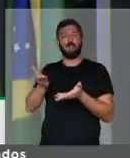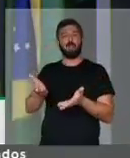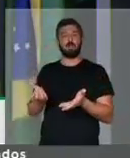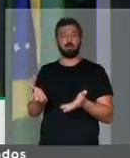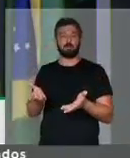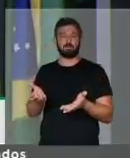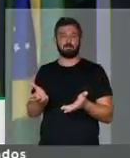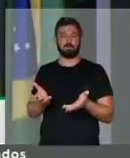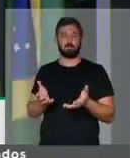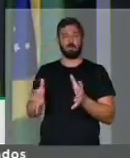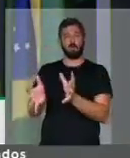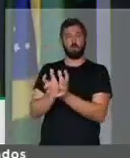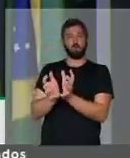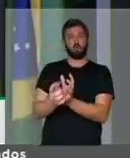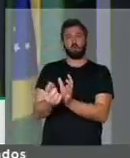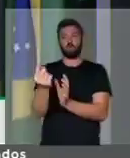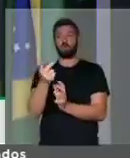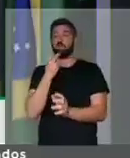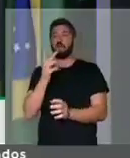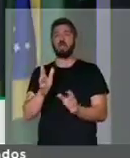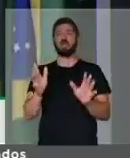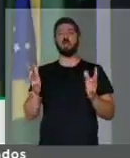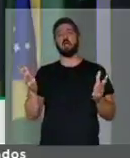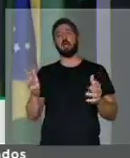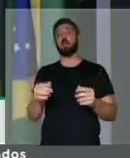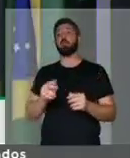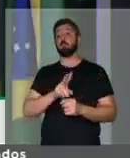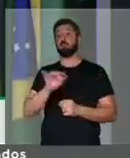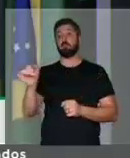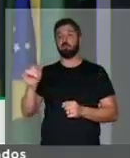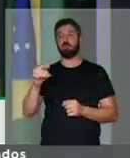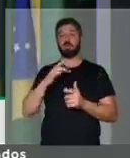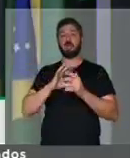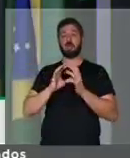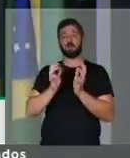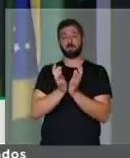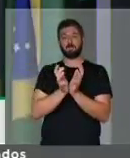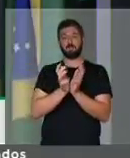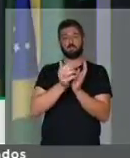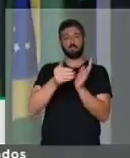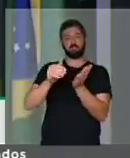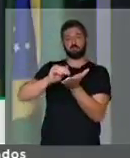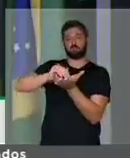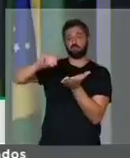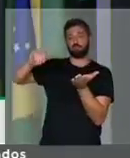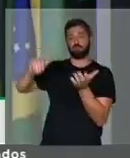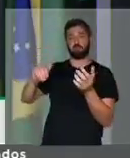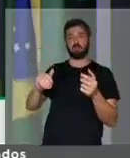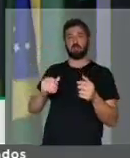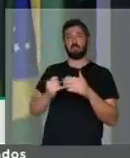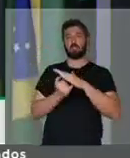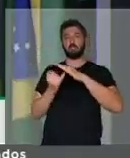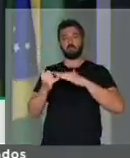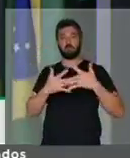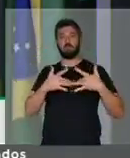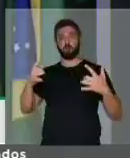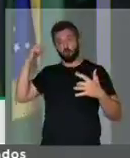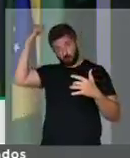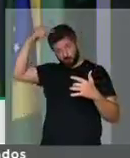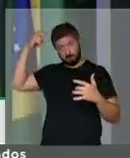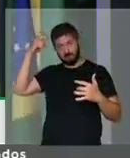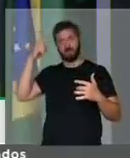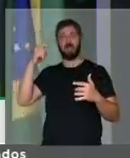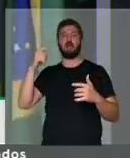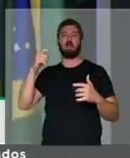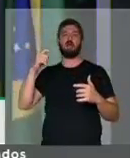agradar um segmento, dizendo que faria uma concessão para as entidades filantrópicas, santas casas e